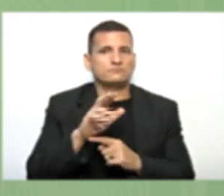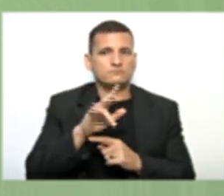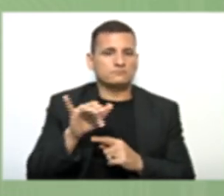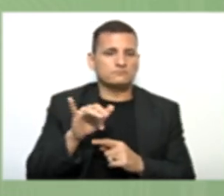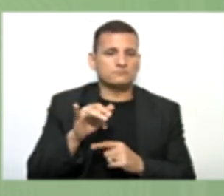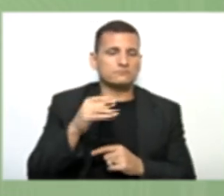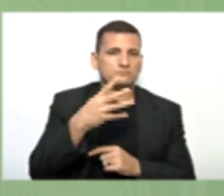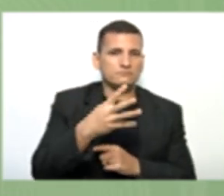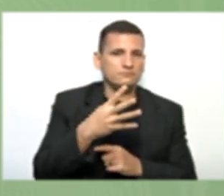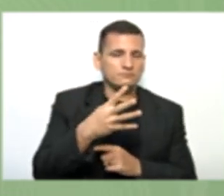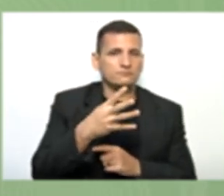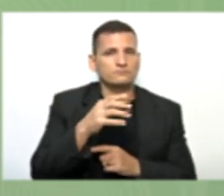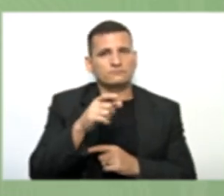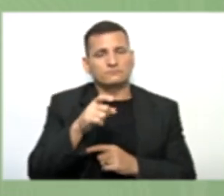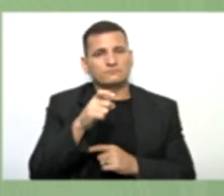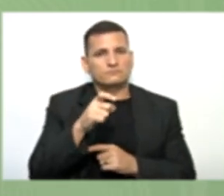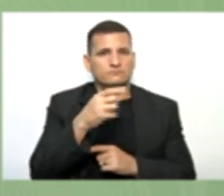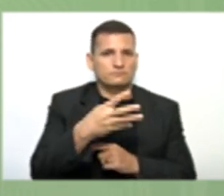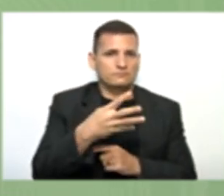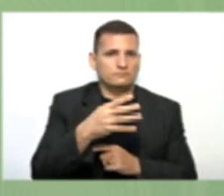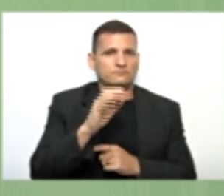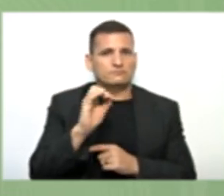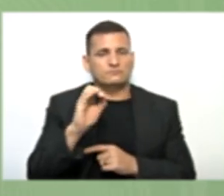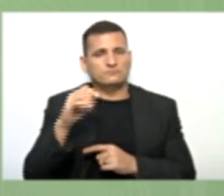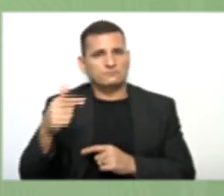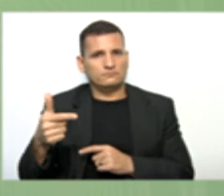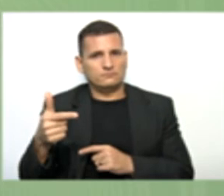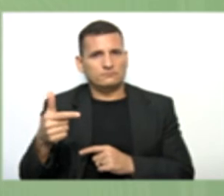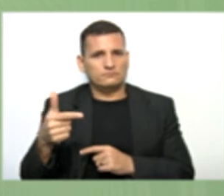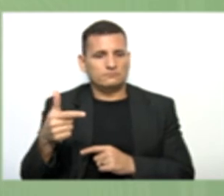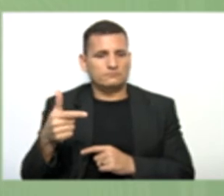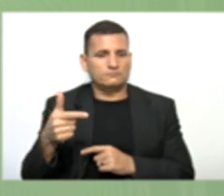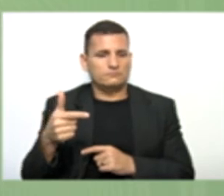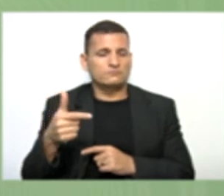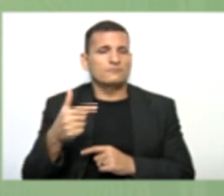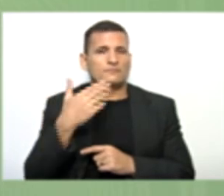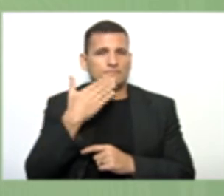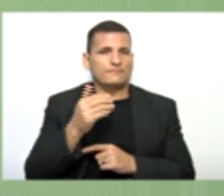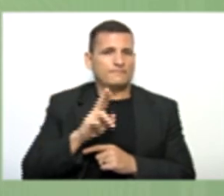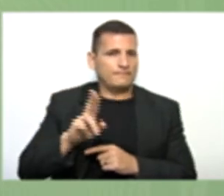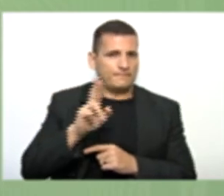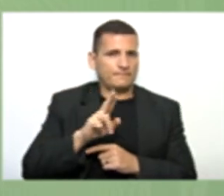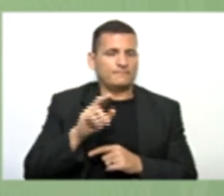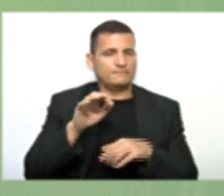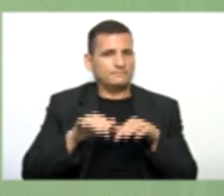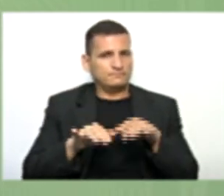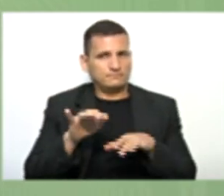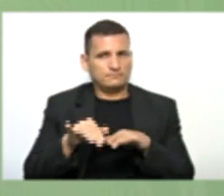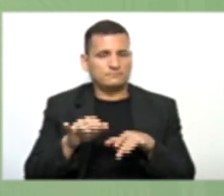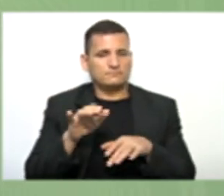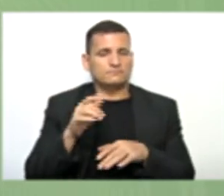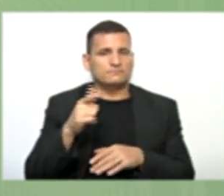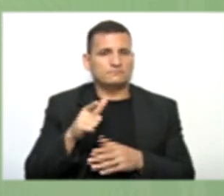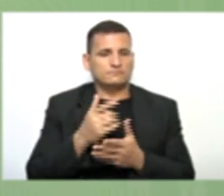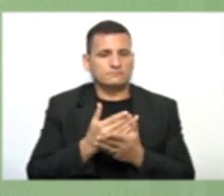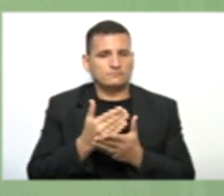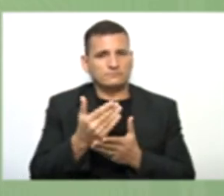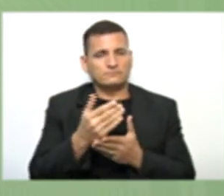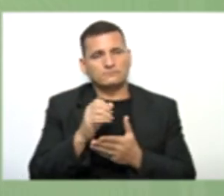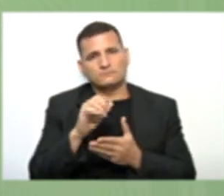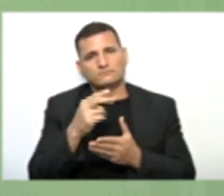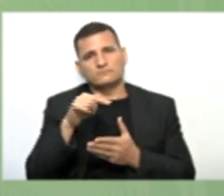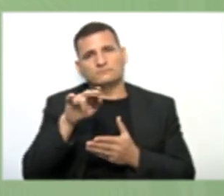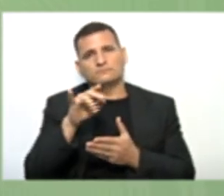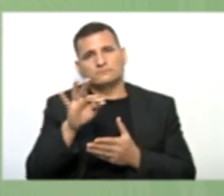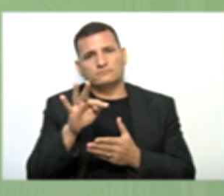bolinha está no 4, ou que o X está no 4 e a bolinha está no 2. E vai pedir para o usuário digitar 1 para iniciar, ou quit